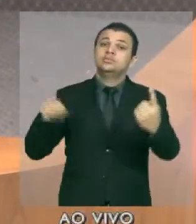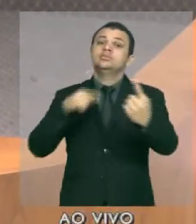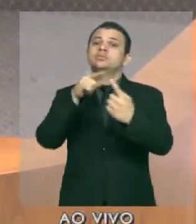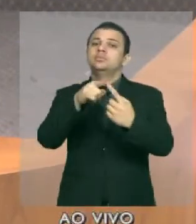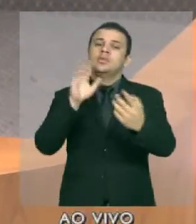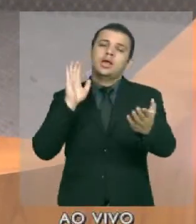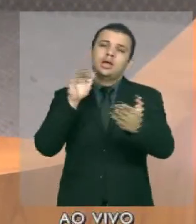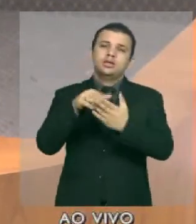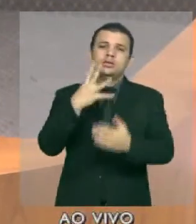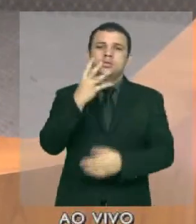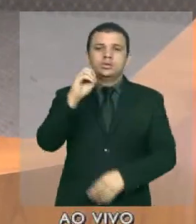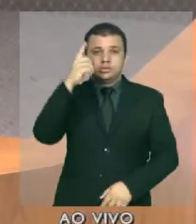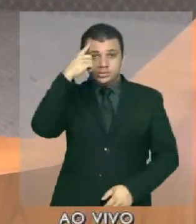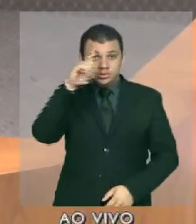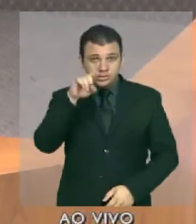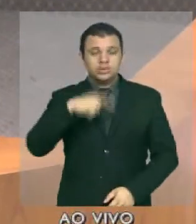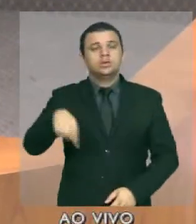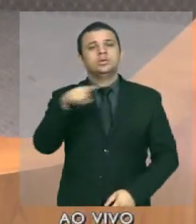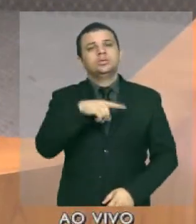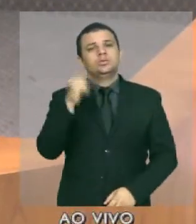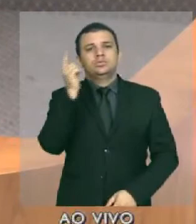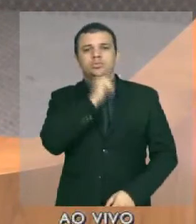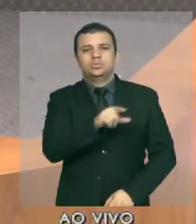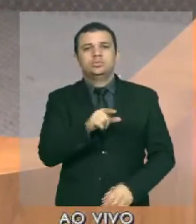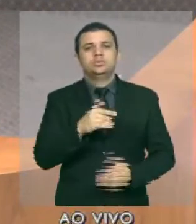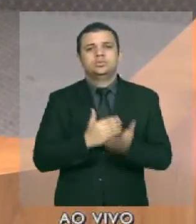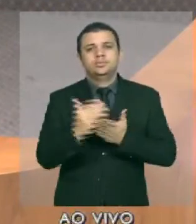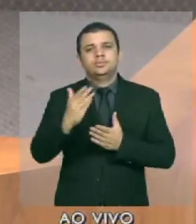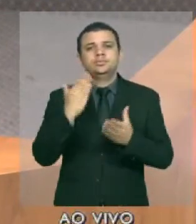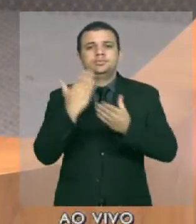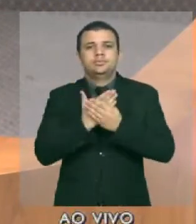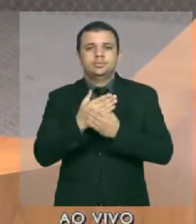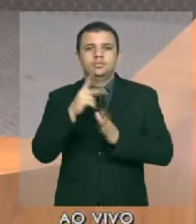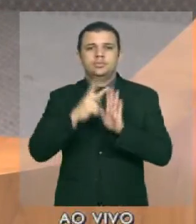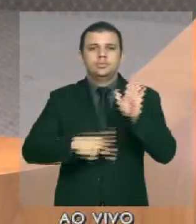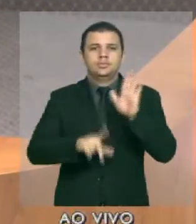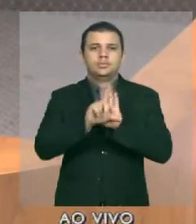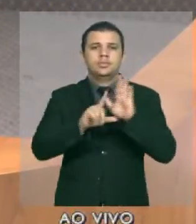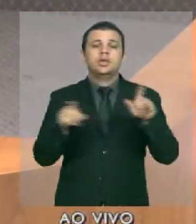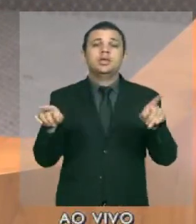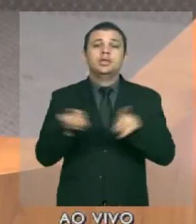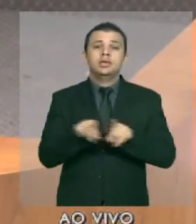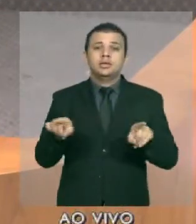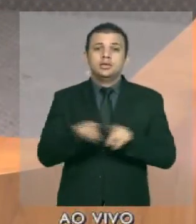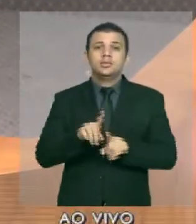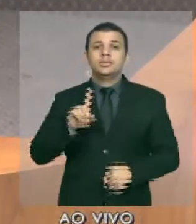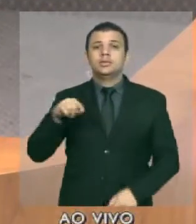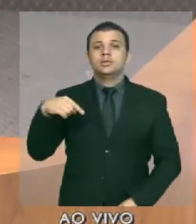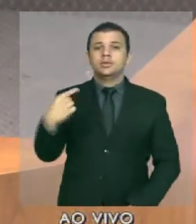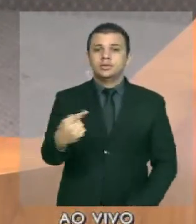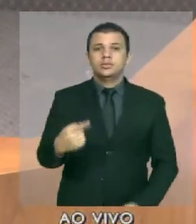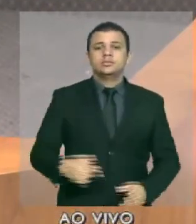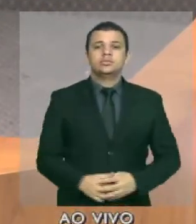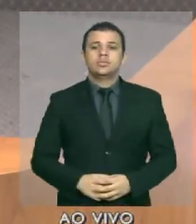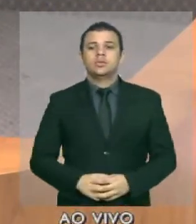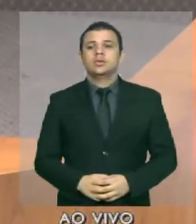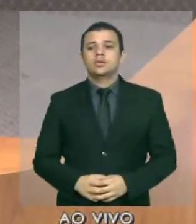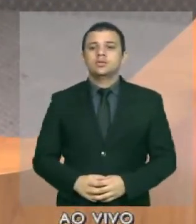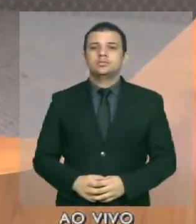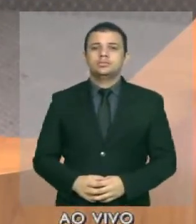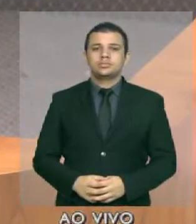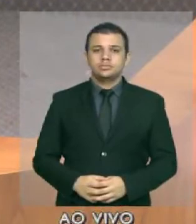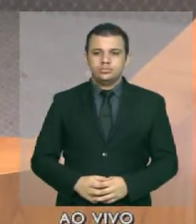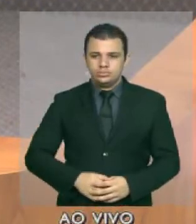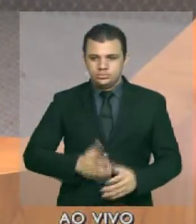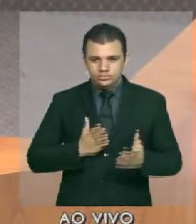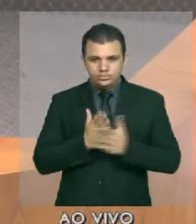até 40 dias para que nós possamos estar protocolando esse projeto de lei e depois é que ele seja aprovado